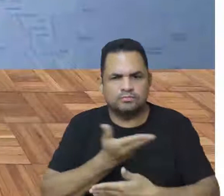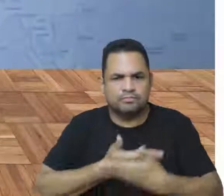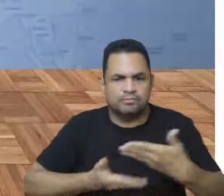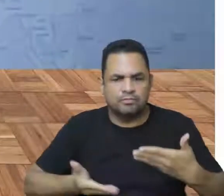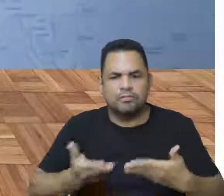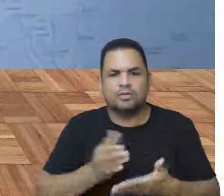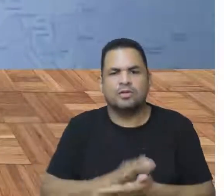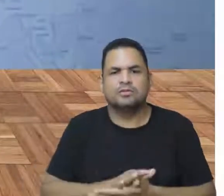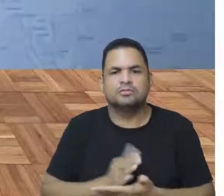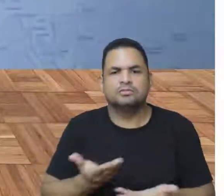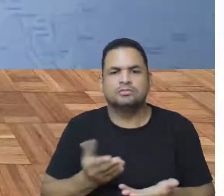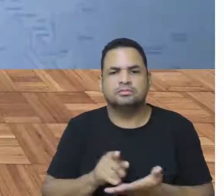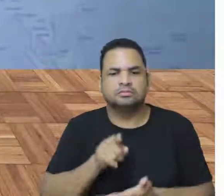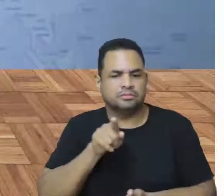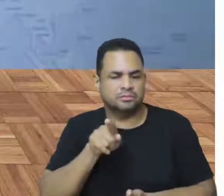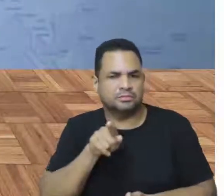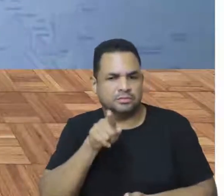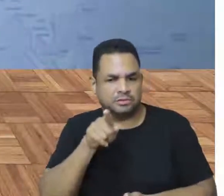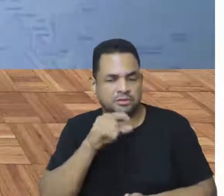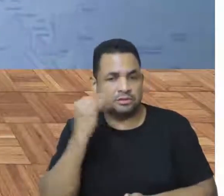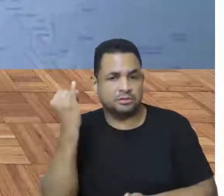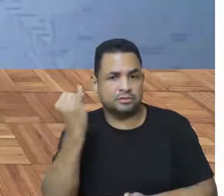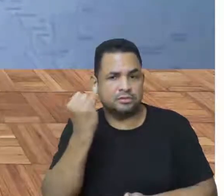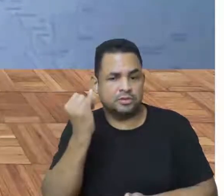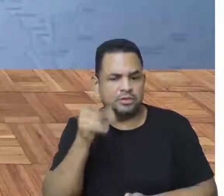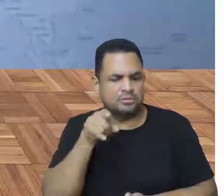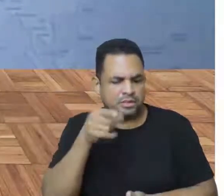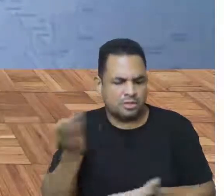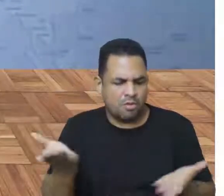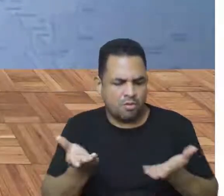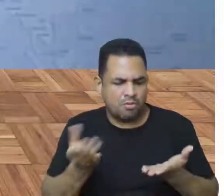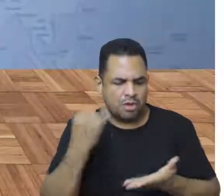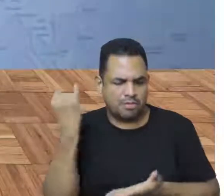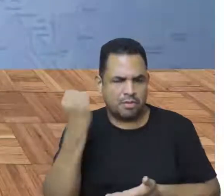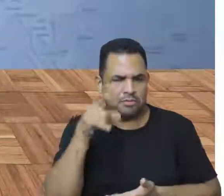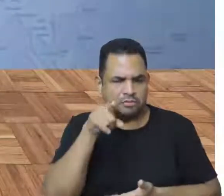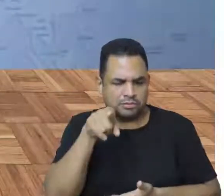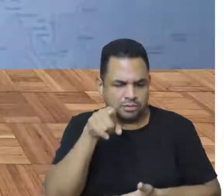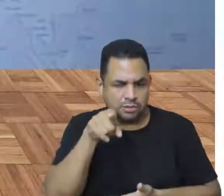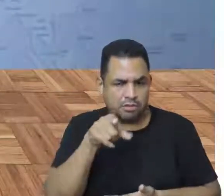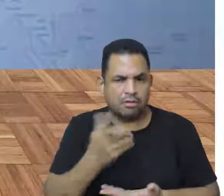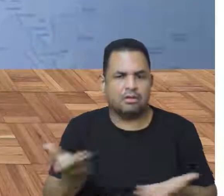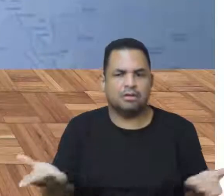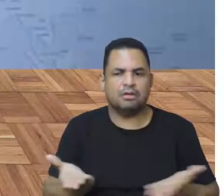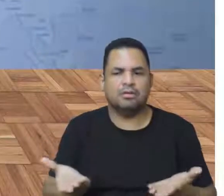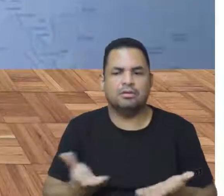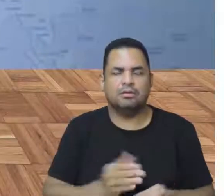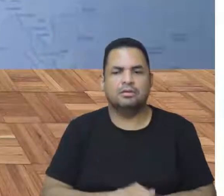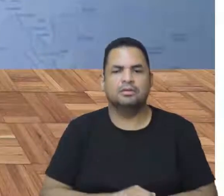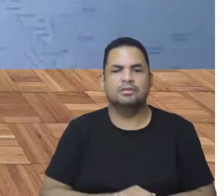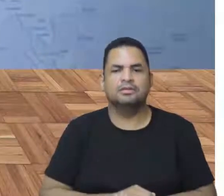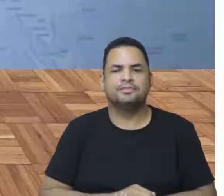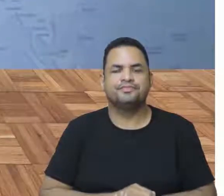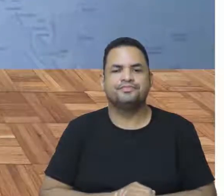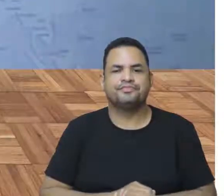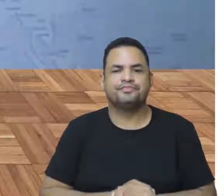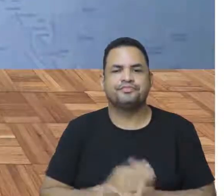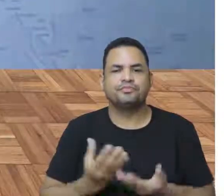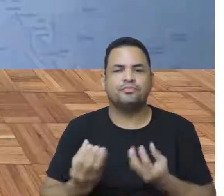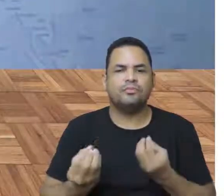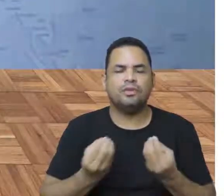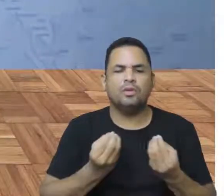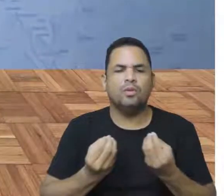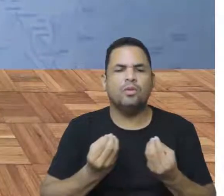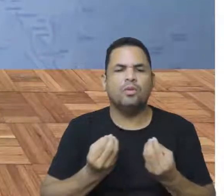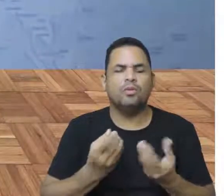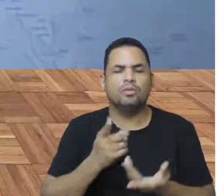tá? Vocês é o mais importante que tem nessa rede. É vocês que estão aí na ponta. Como é que